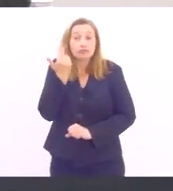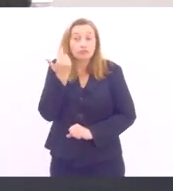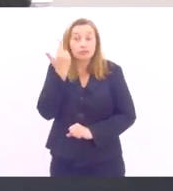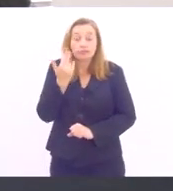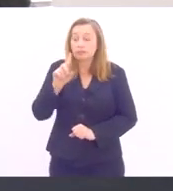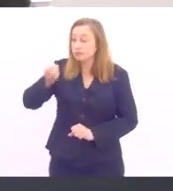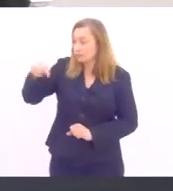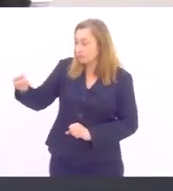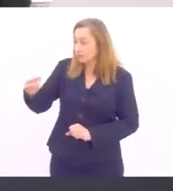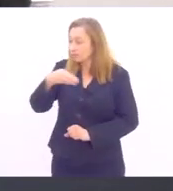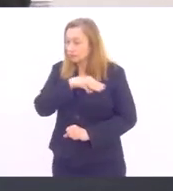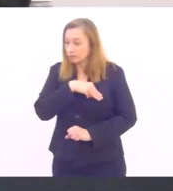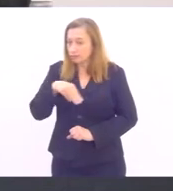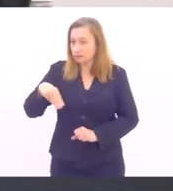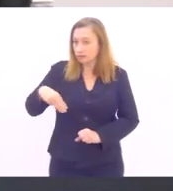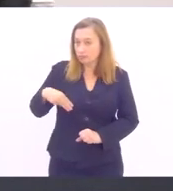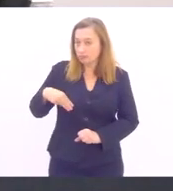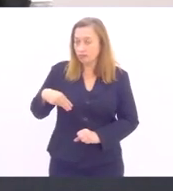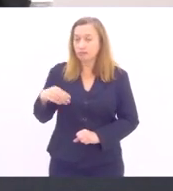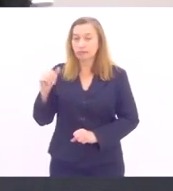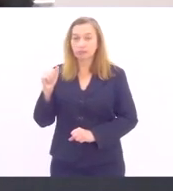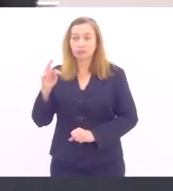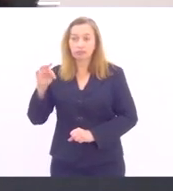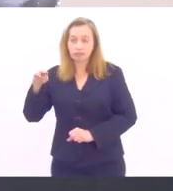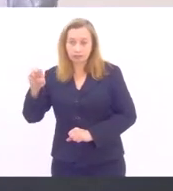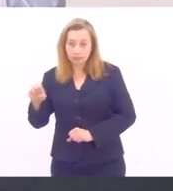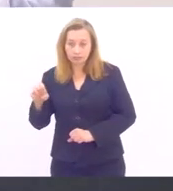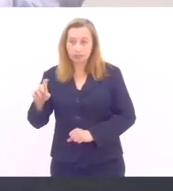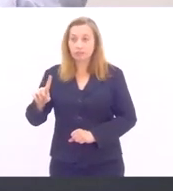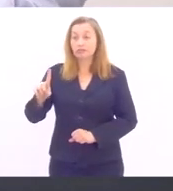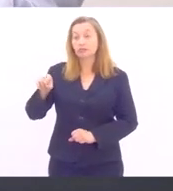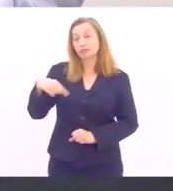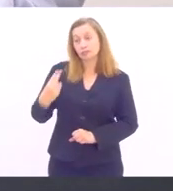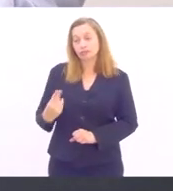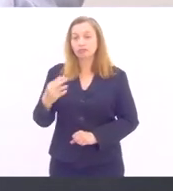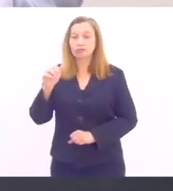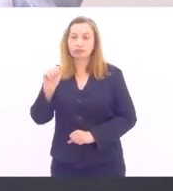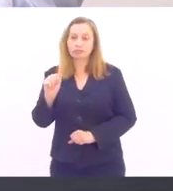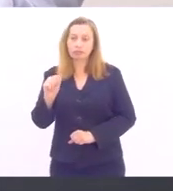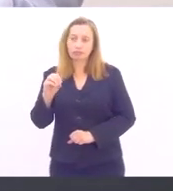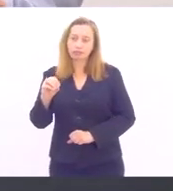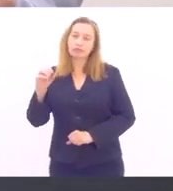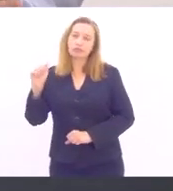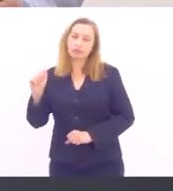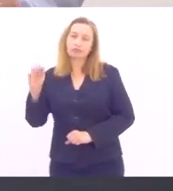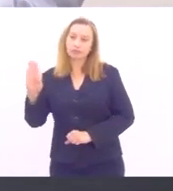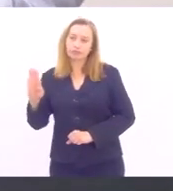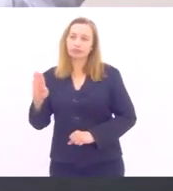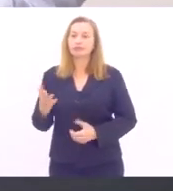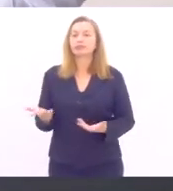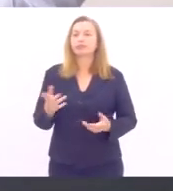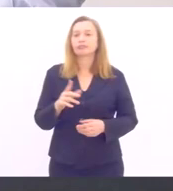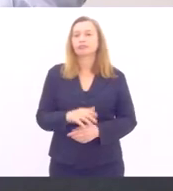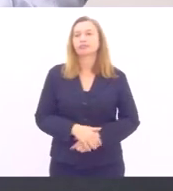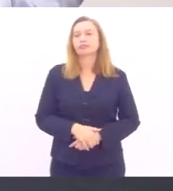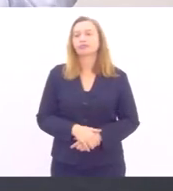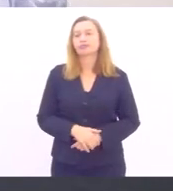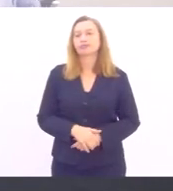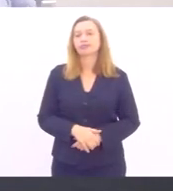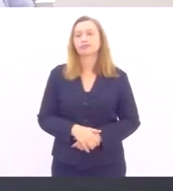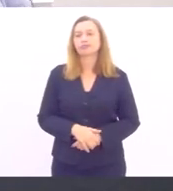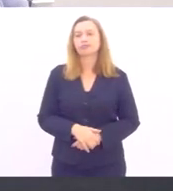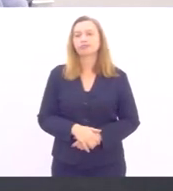do Ministério Público, da Anatorg ou da OAB, por exemplo. Então, a PM decide quem vai ficar na mesa.